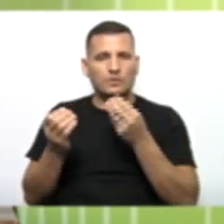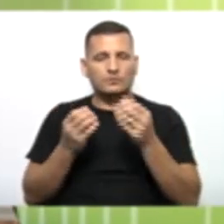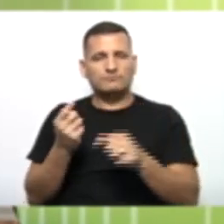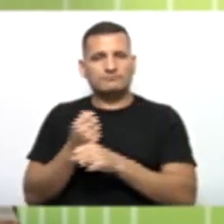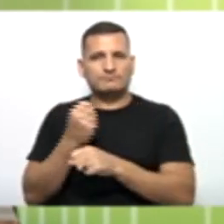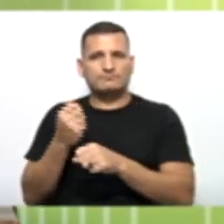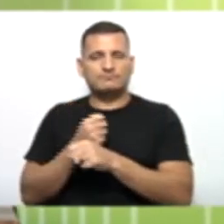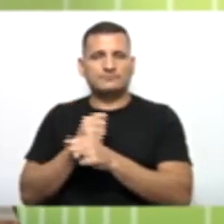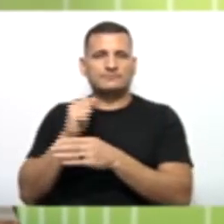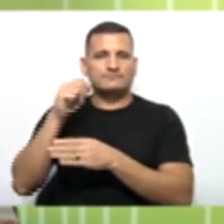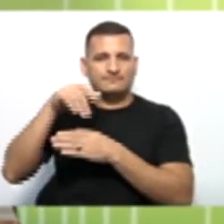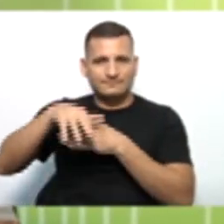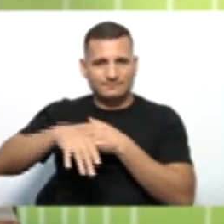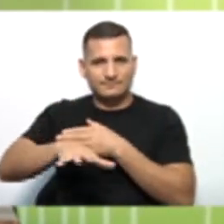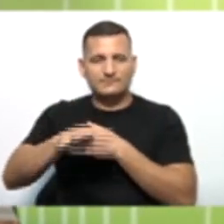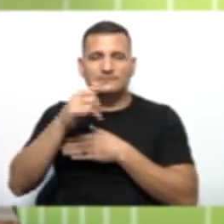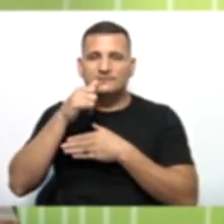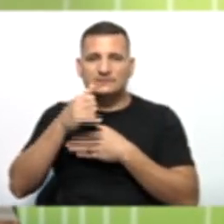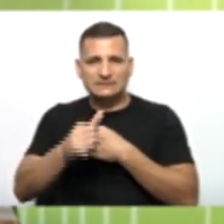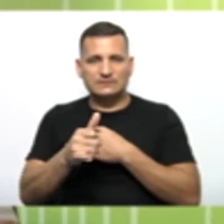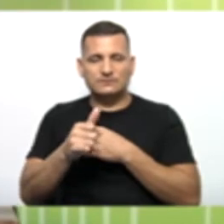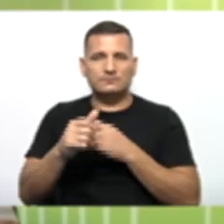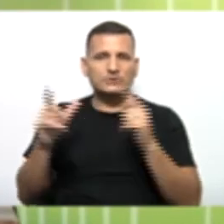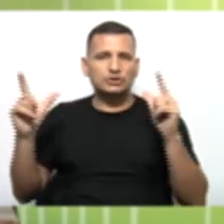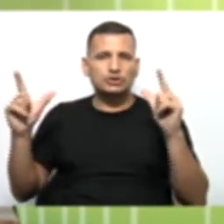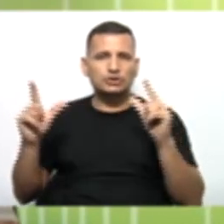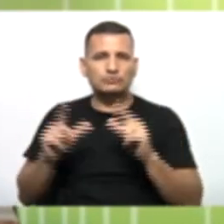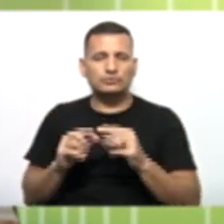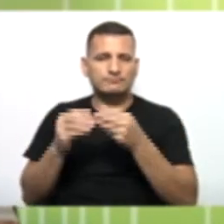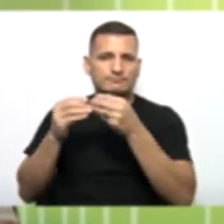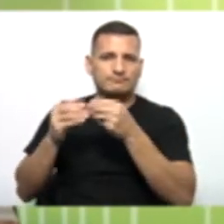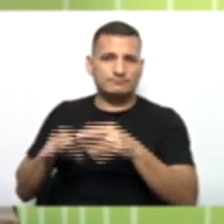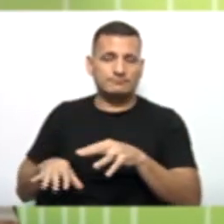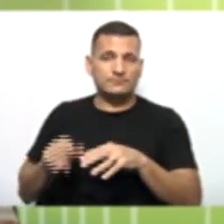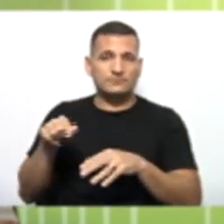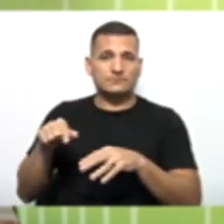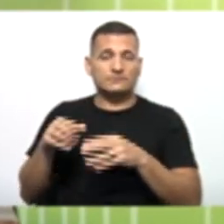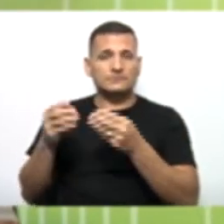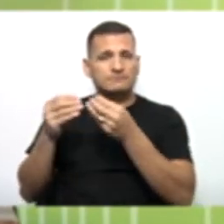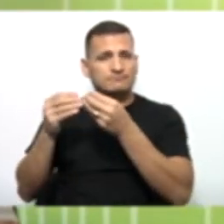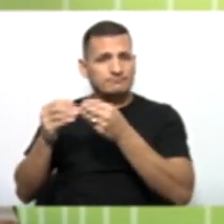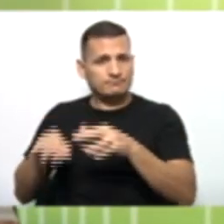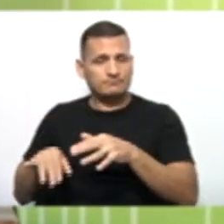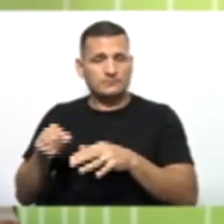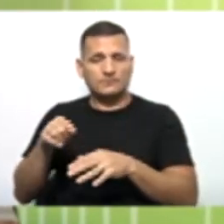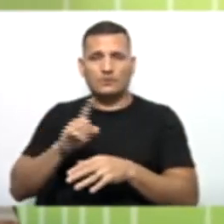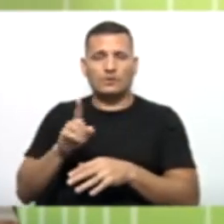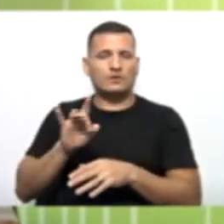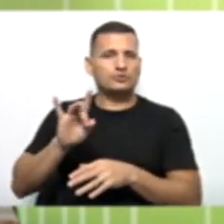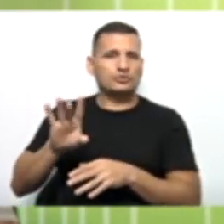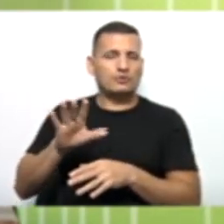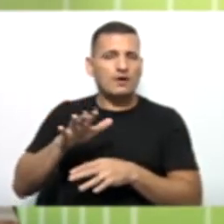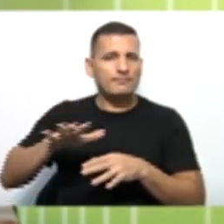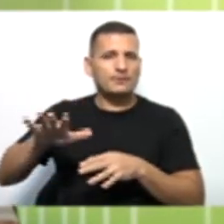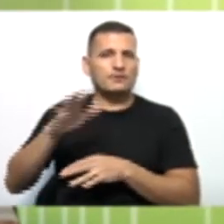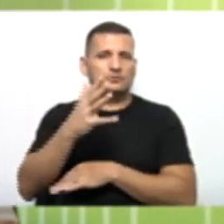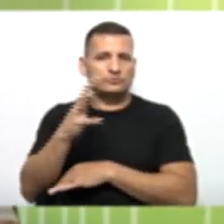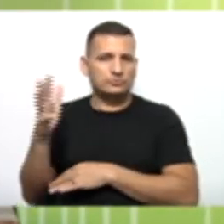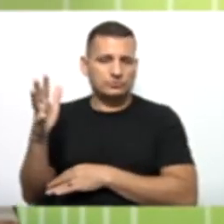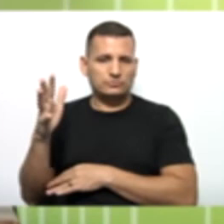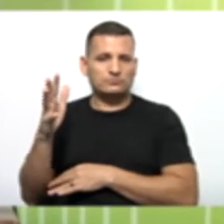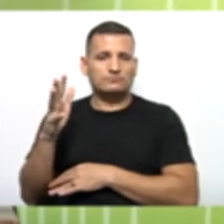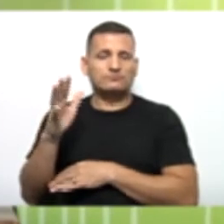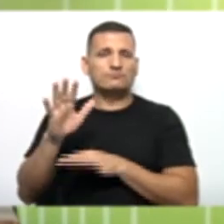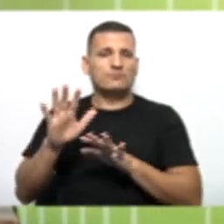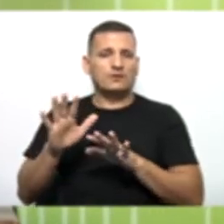usina que cause o mínimo impacto possível. Esse impacto não é somente visto sobre o meio ambiente, mas como ela